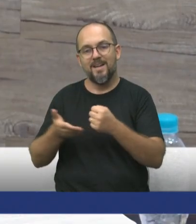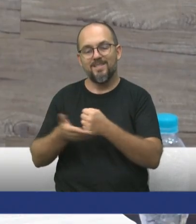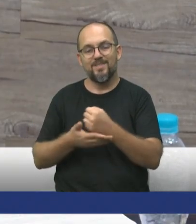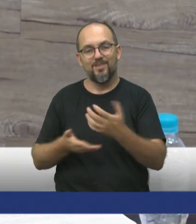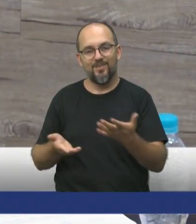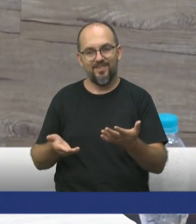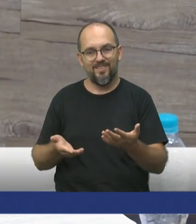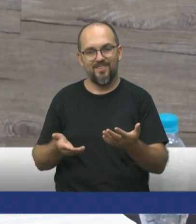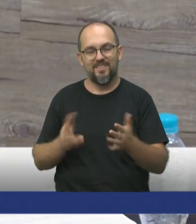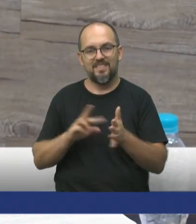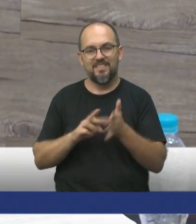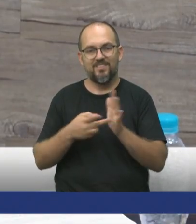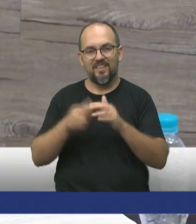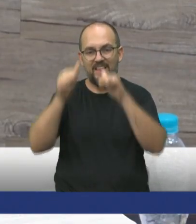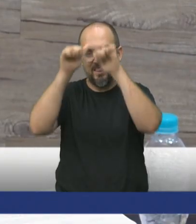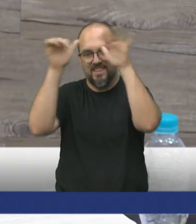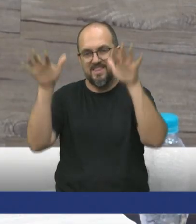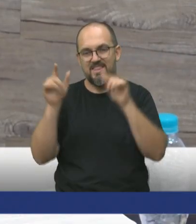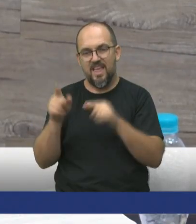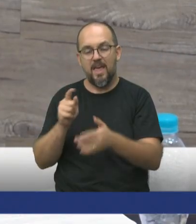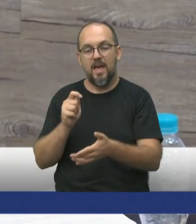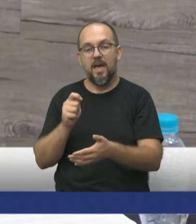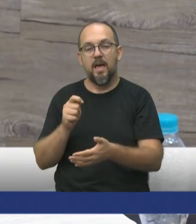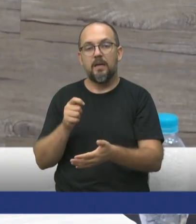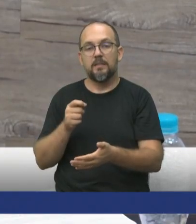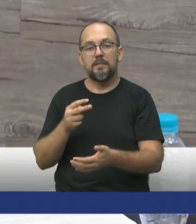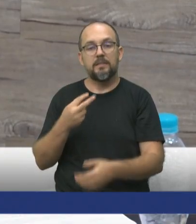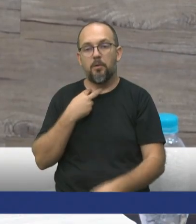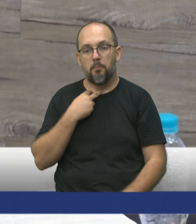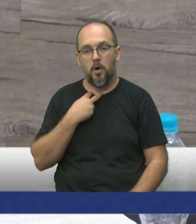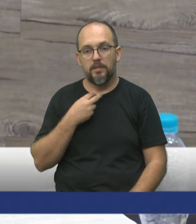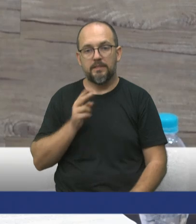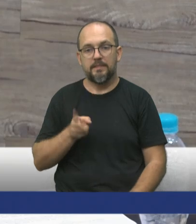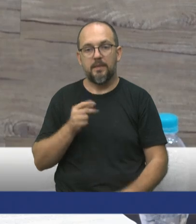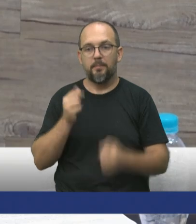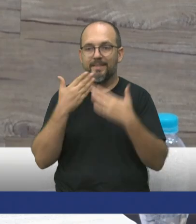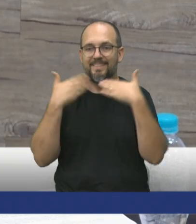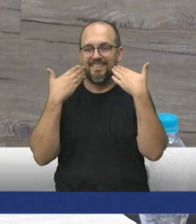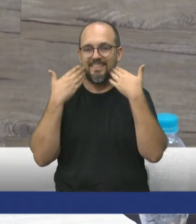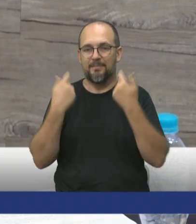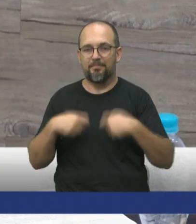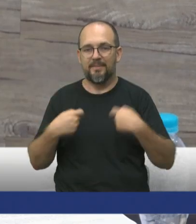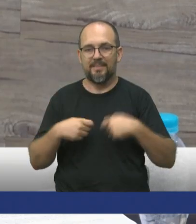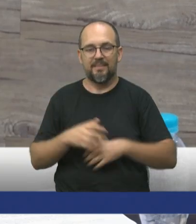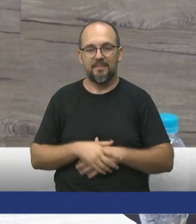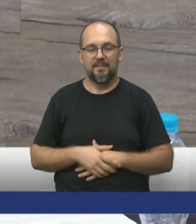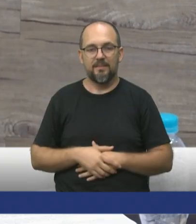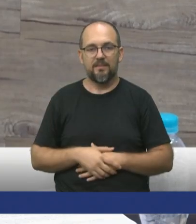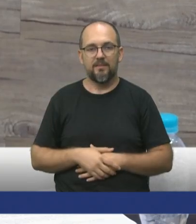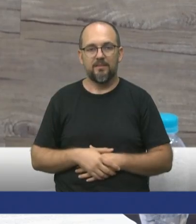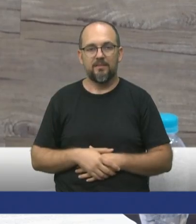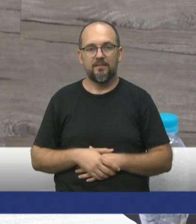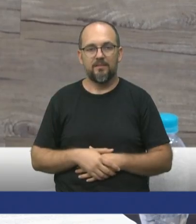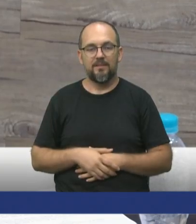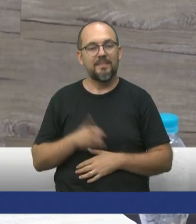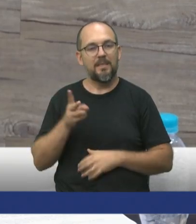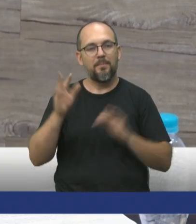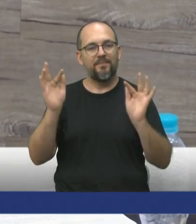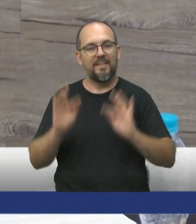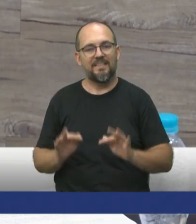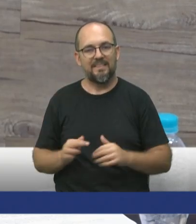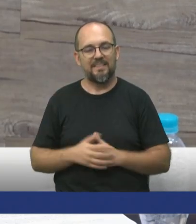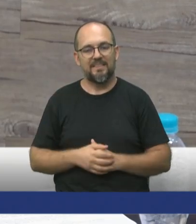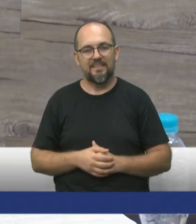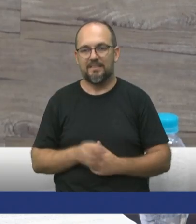dizer que alguém que tem TEA não pode. Então, tem que estar sempre bem-humorado. Então, sempre vai estar feliz da vida,